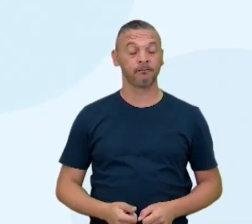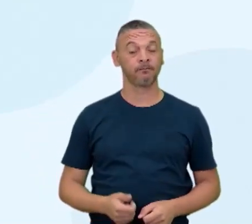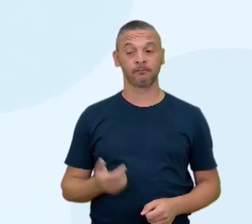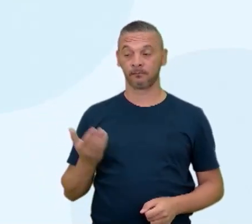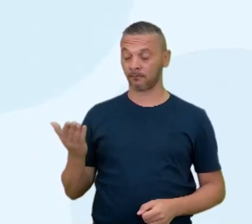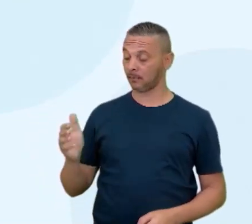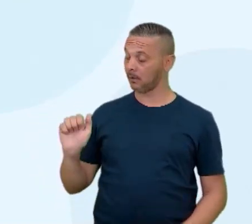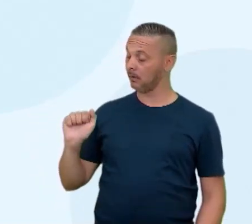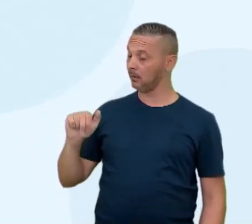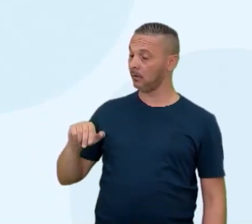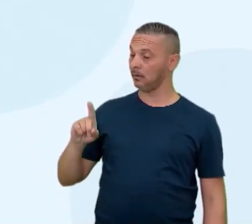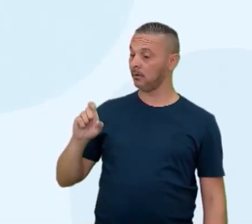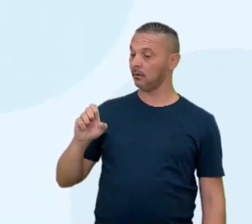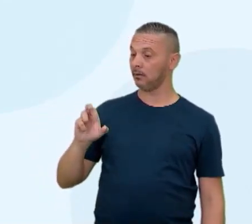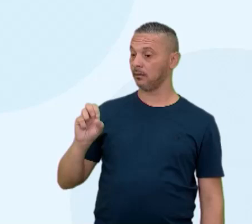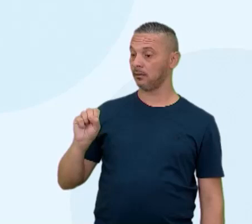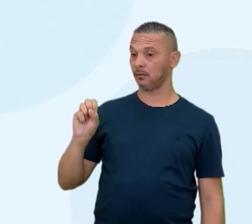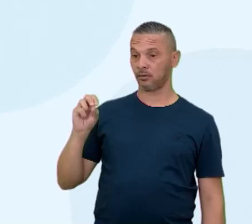Anderson. Sim.